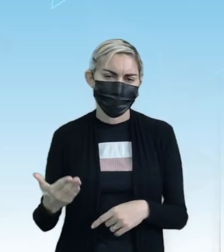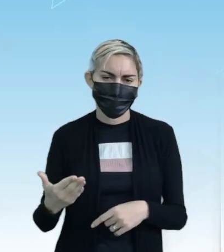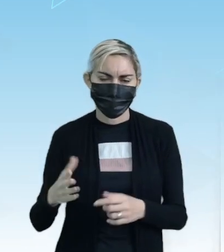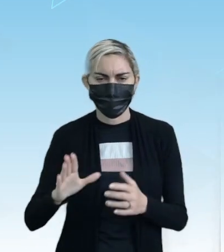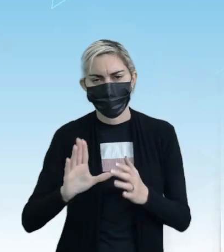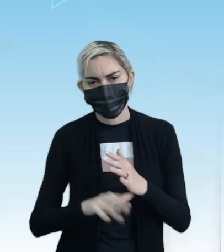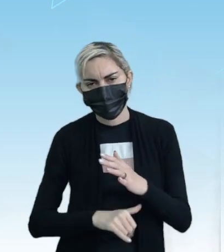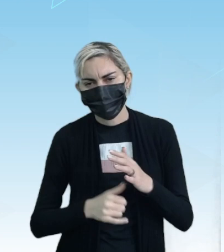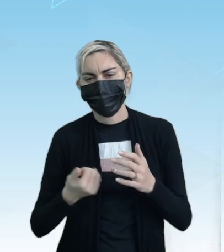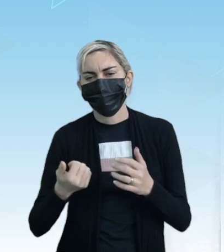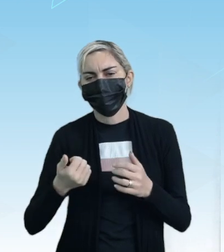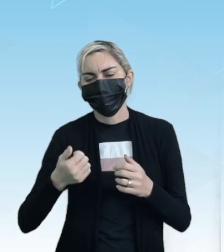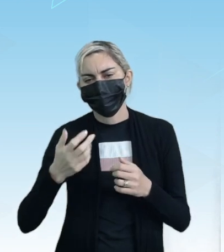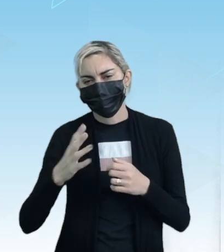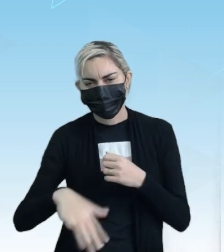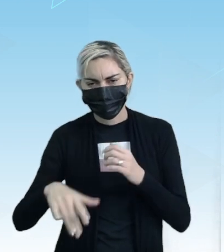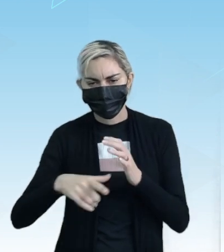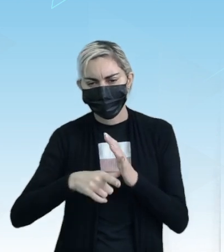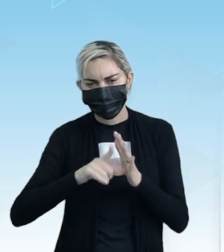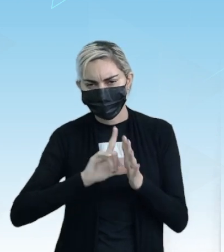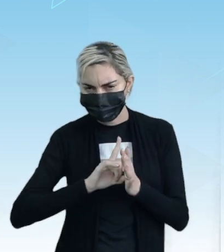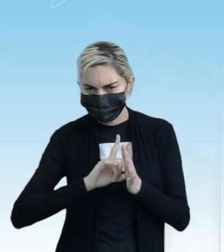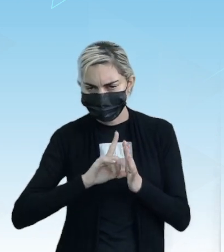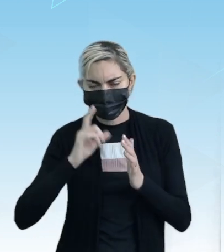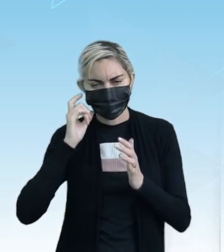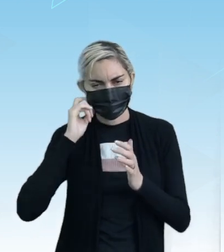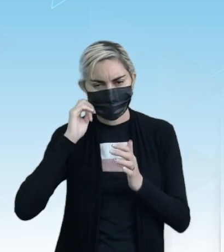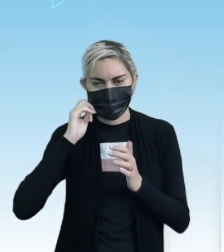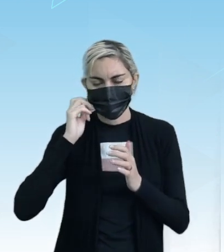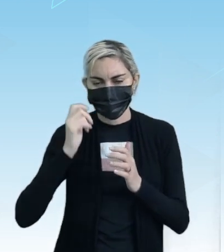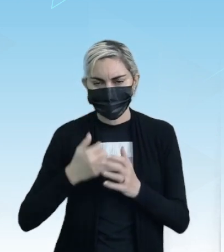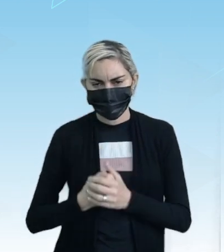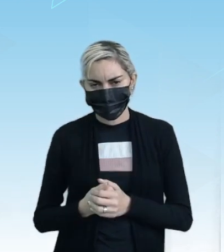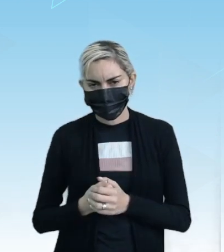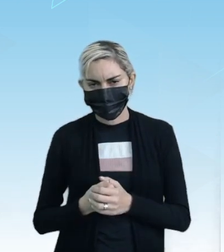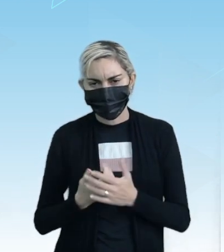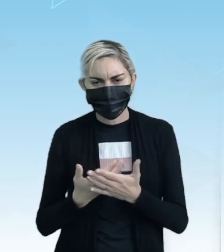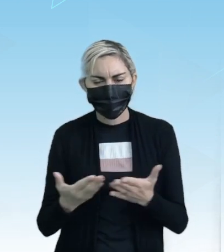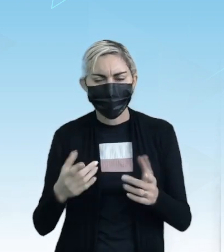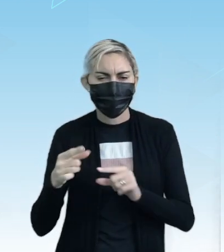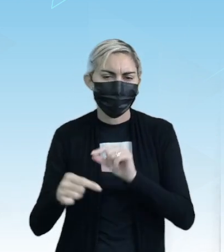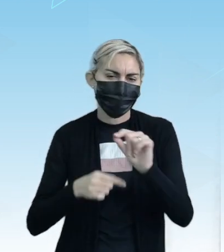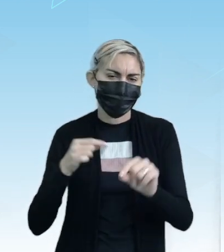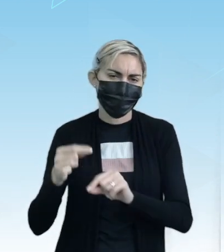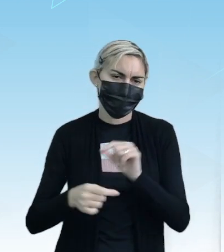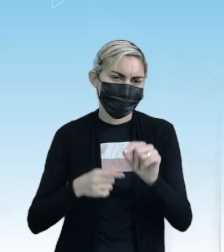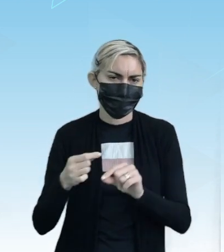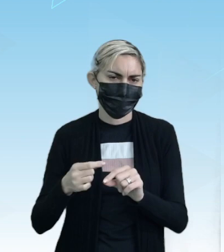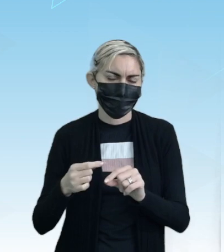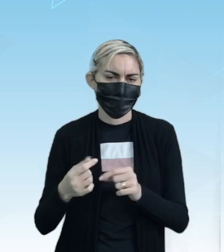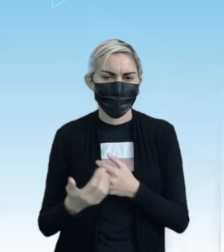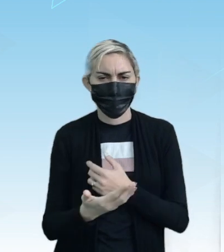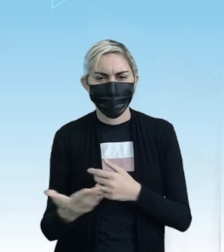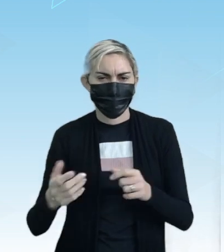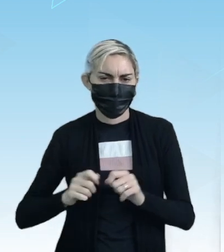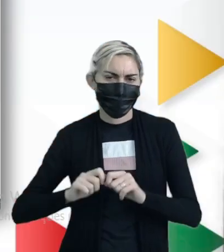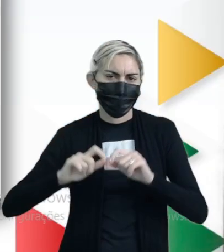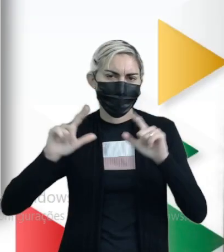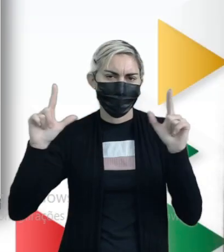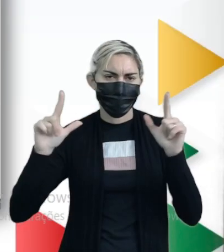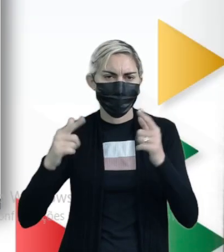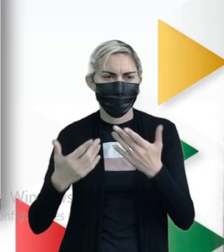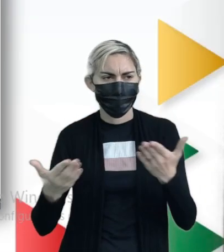roubada, assaltada anteriormente. O que são os subentendidos? Na tela,